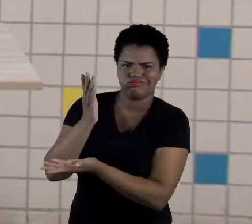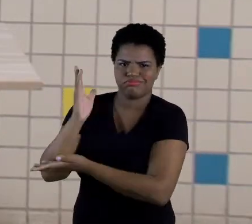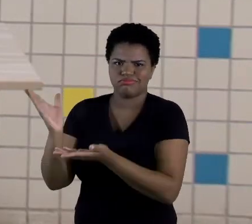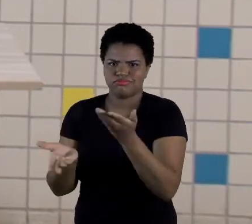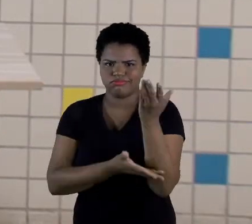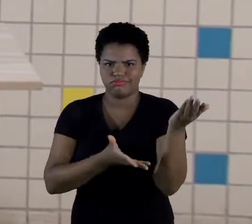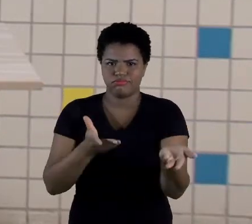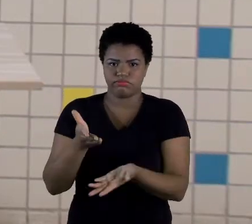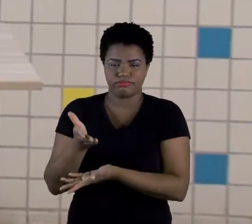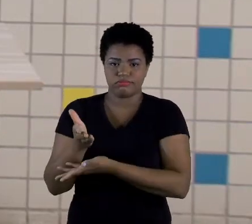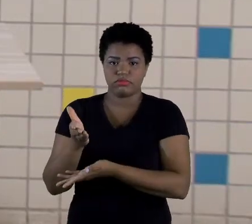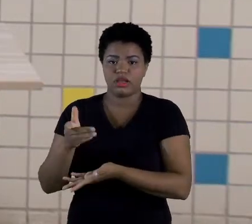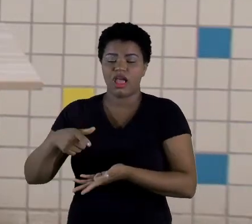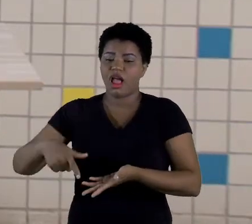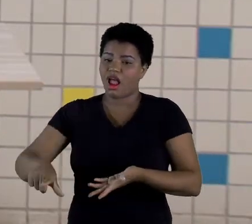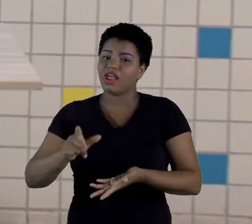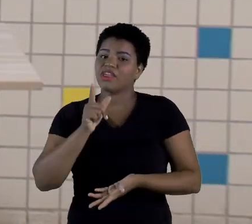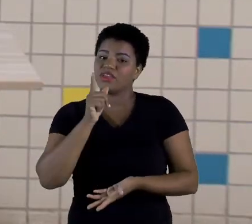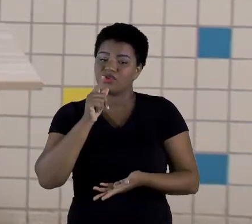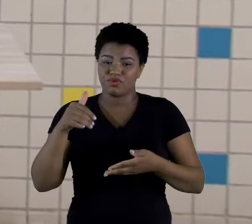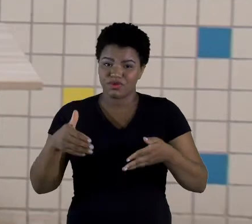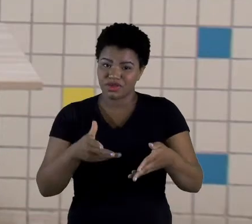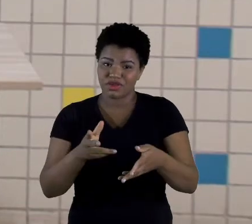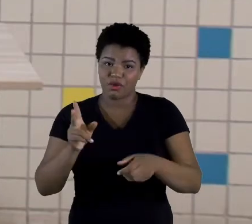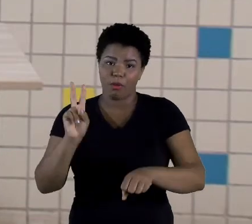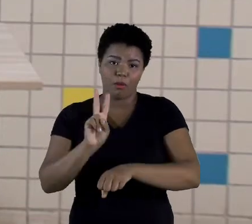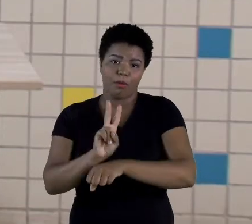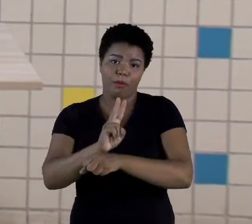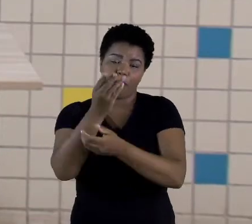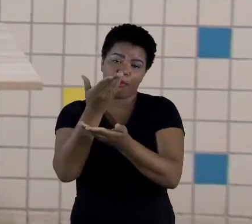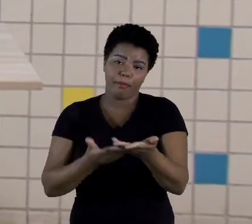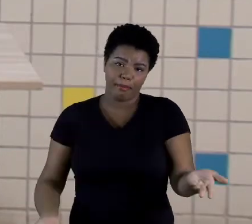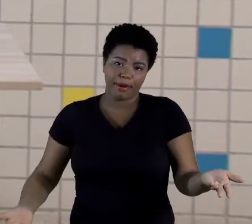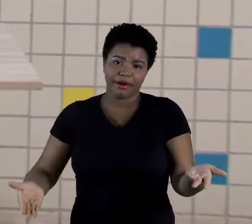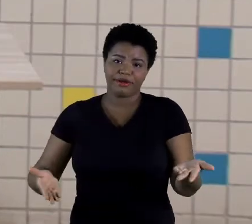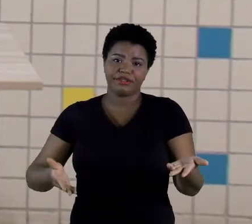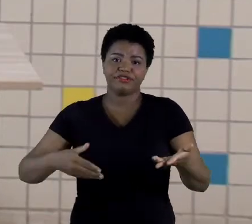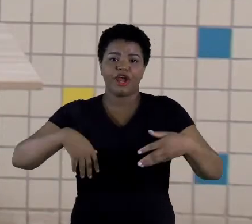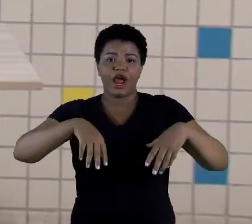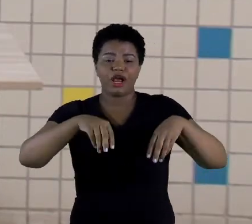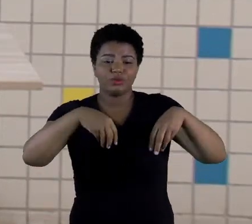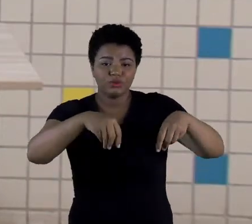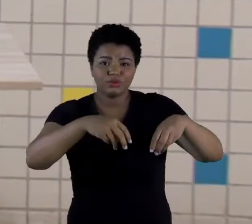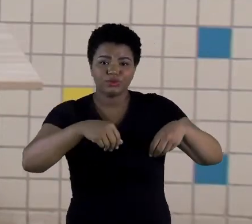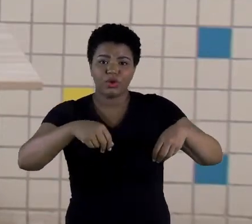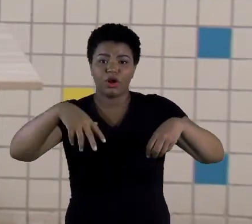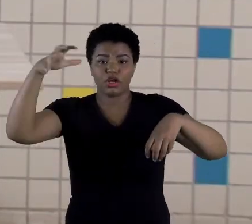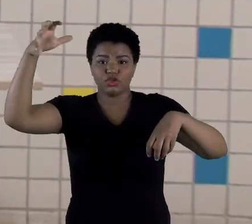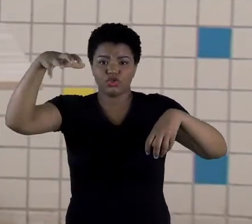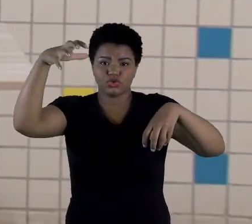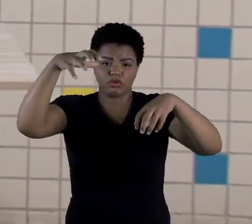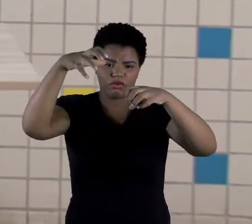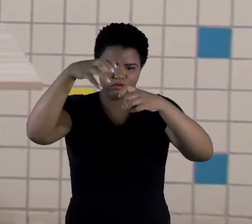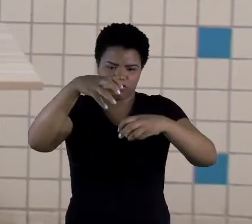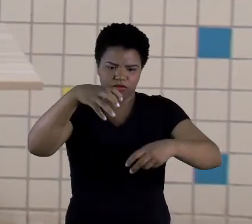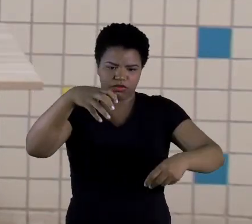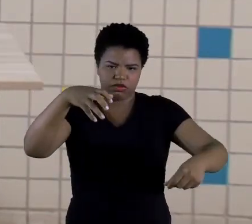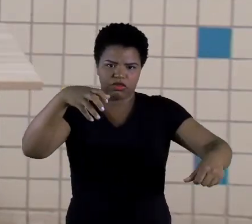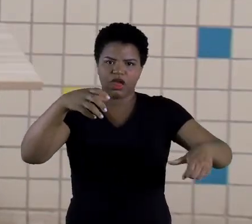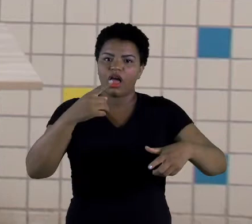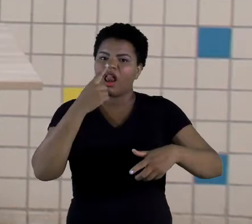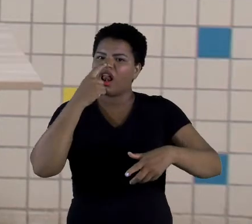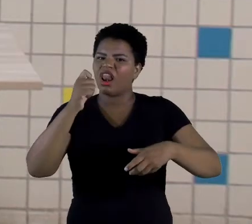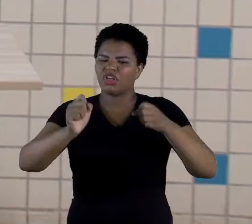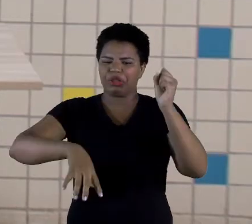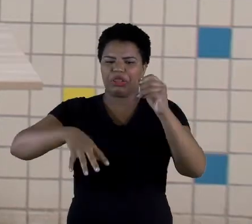rios ficam desprotegidos e também aquele solo. Então vem a chuva, lava todo aquele solo, joga lixo dentro do rio, o